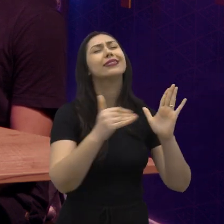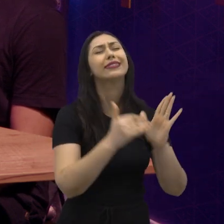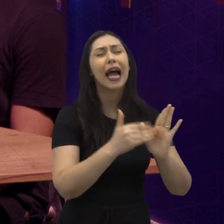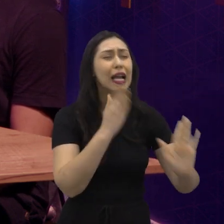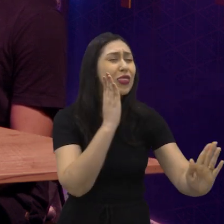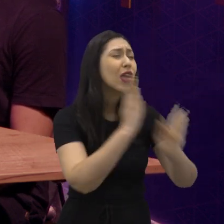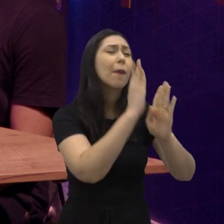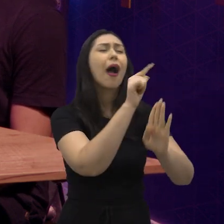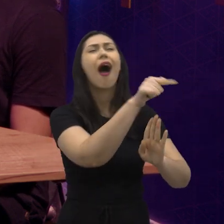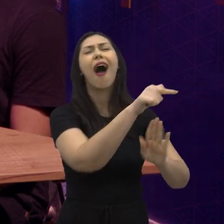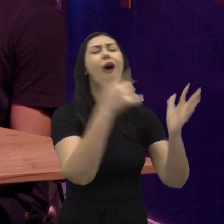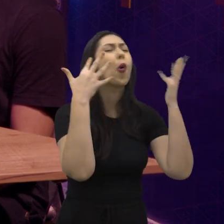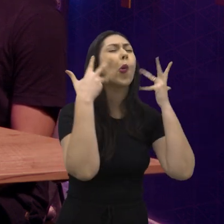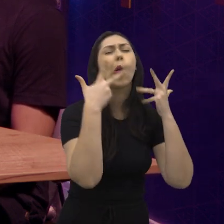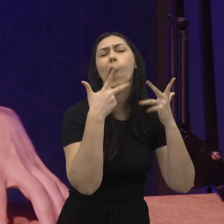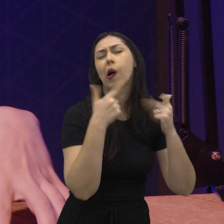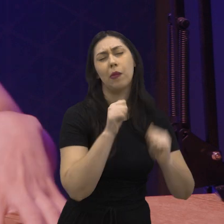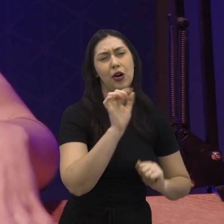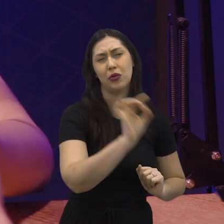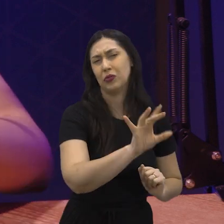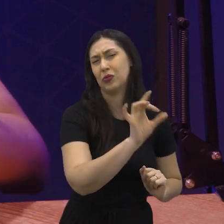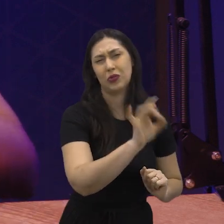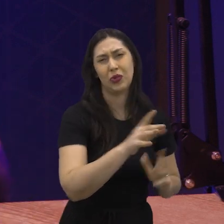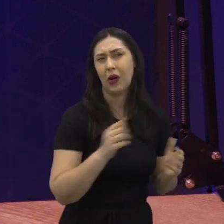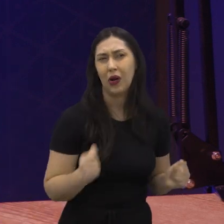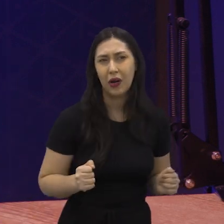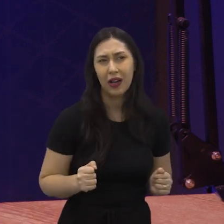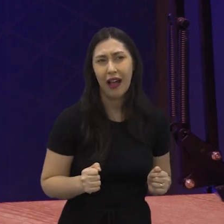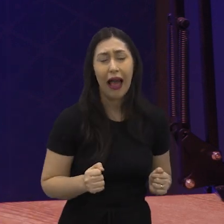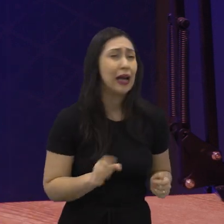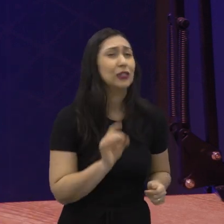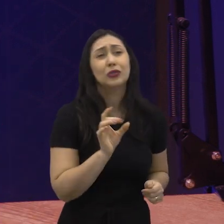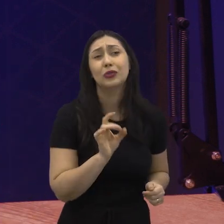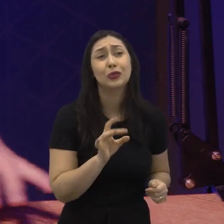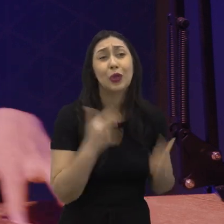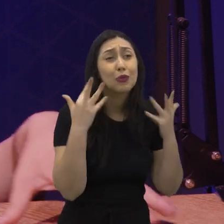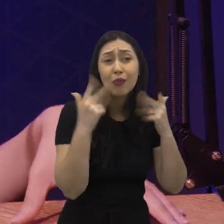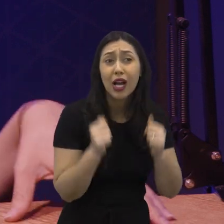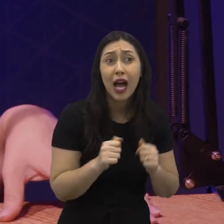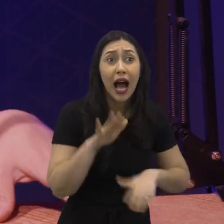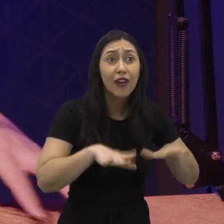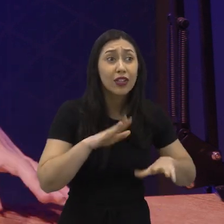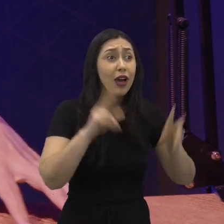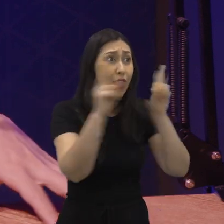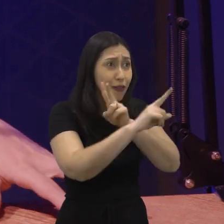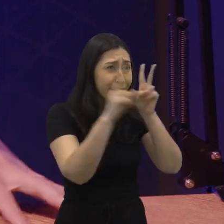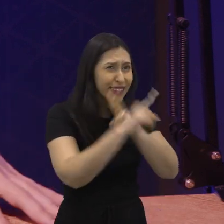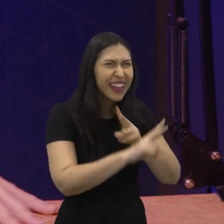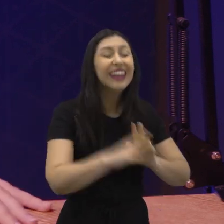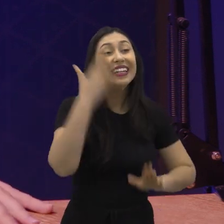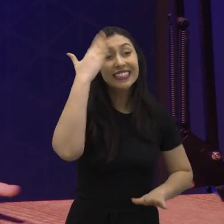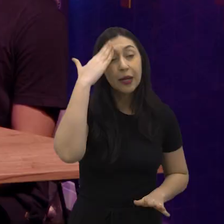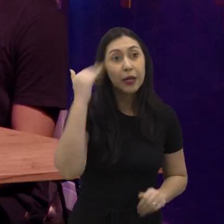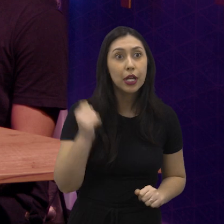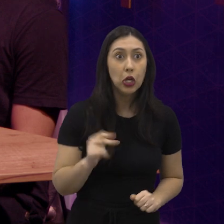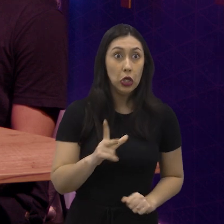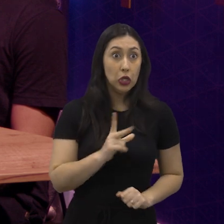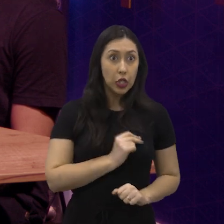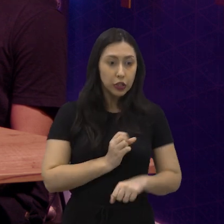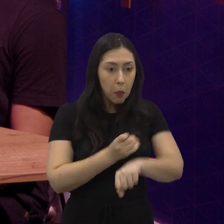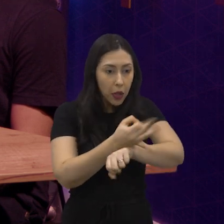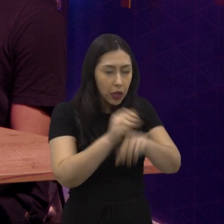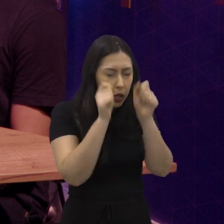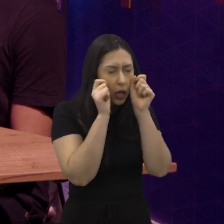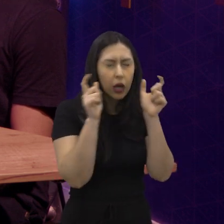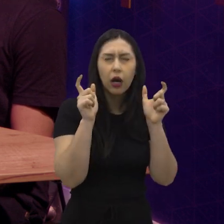é um animal da floresta, o que era só um bicho, era só uma folha. Sabe aquela história de, nossa, acordei